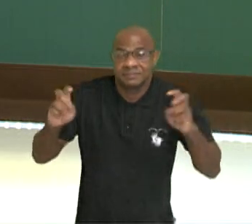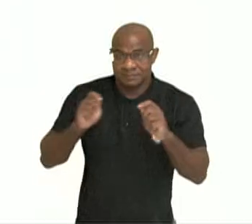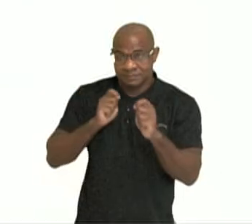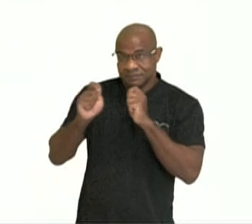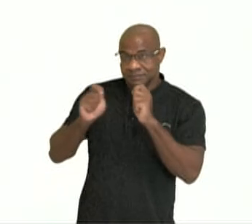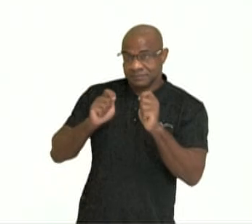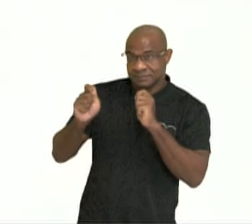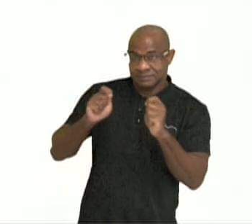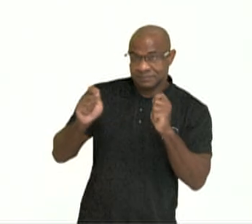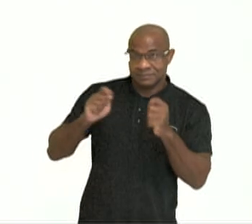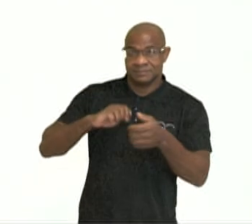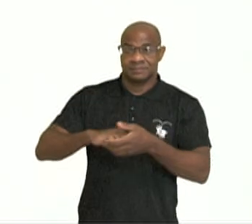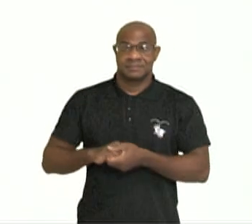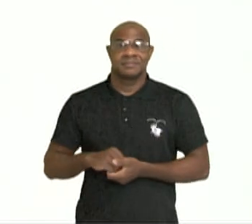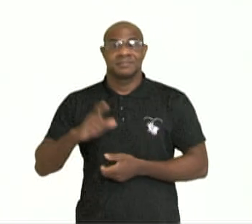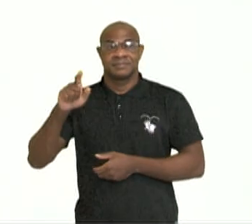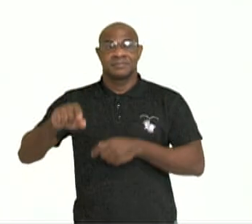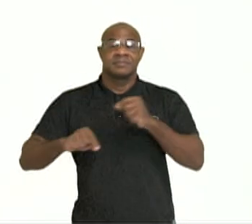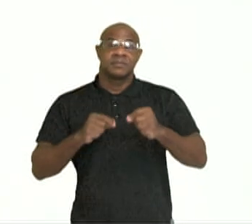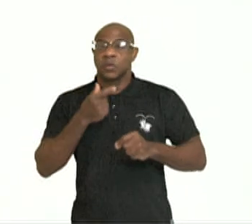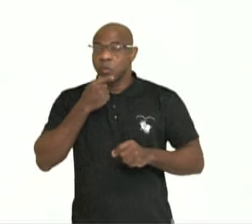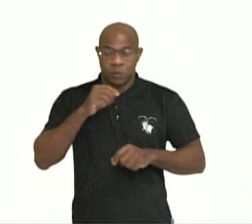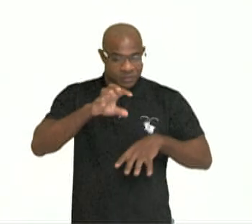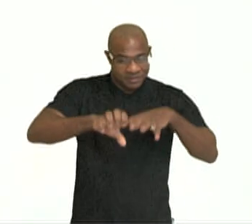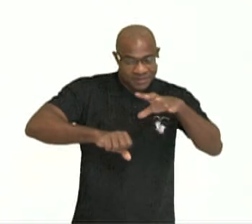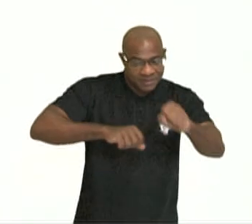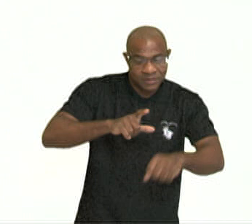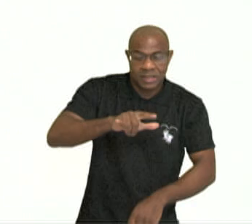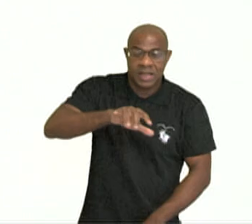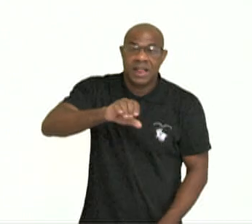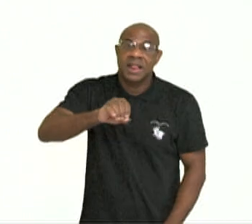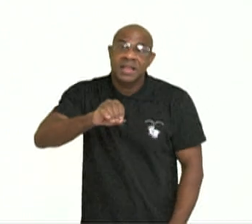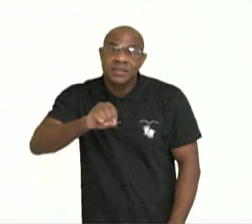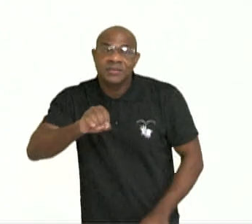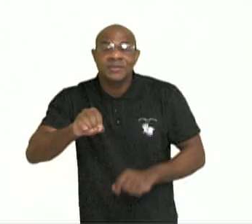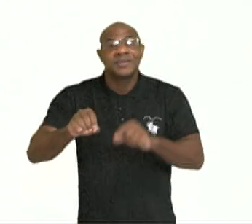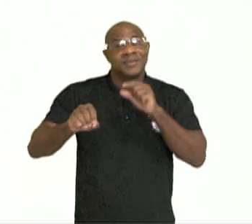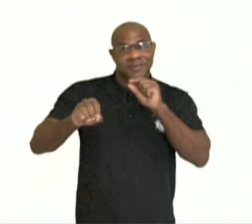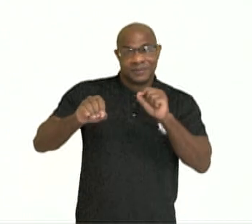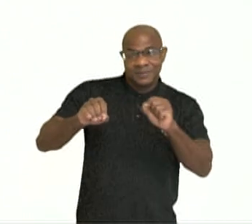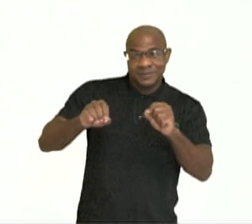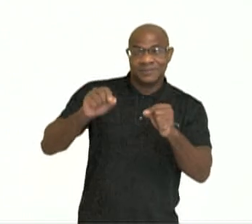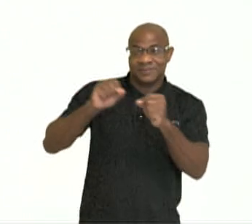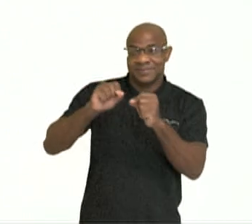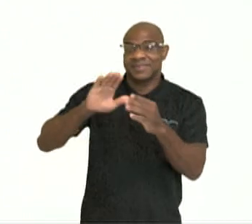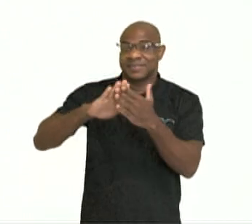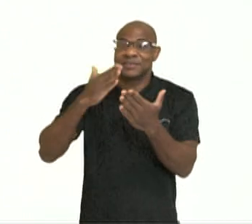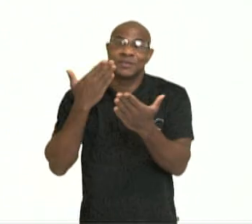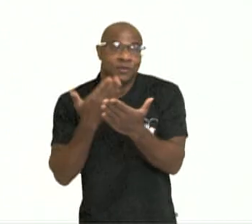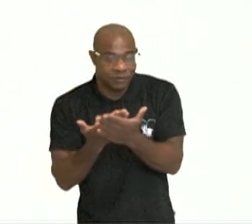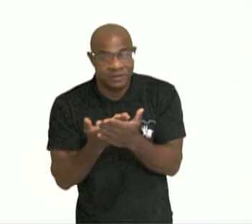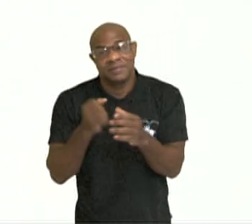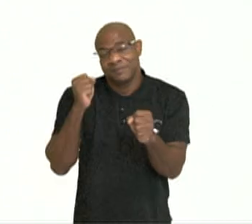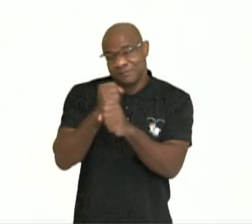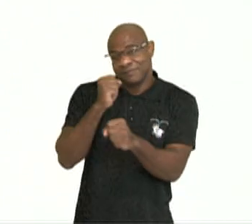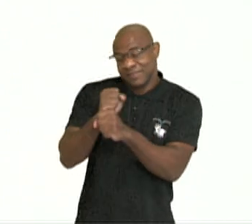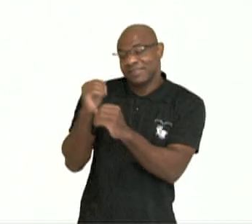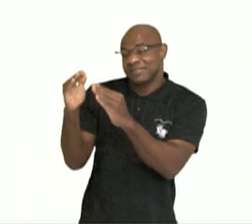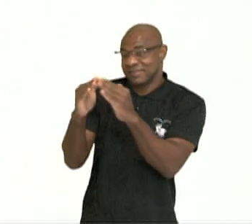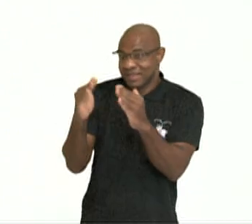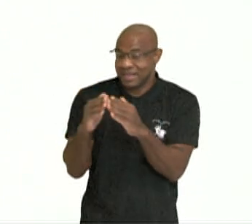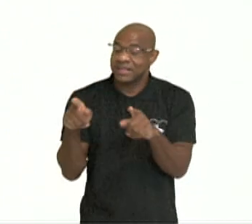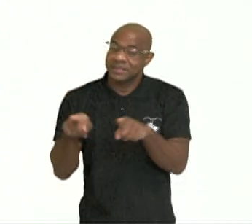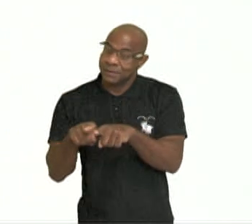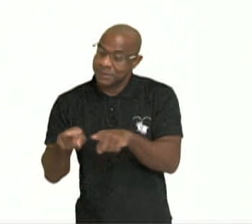é sobre um catador de lixo que construiu uma escola e constrói barracos para quem não tem onde